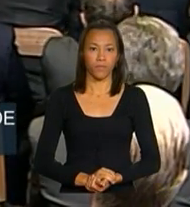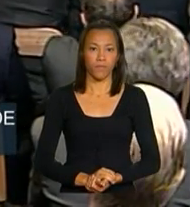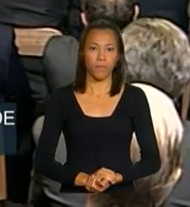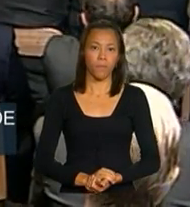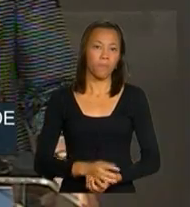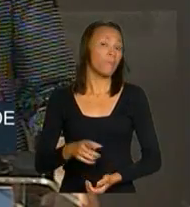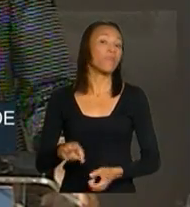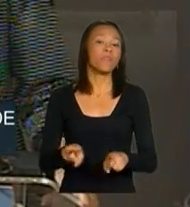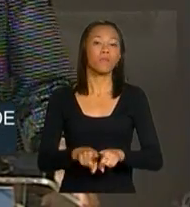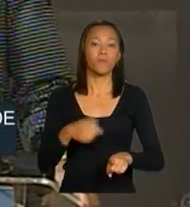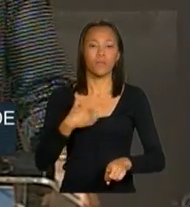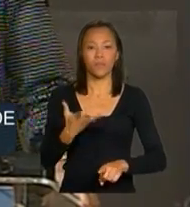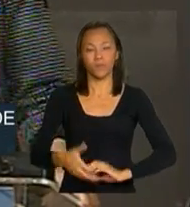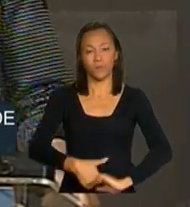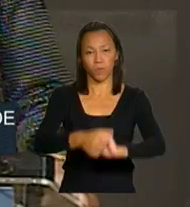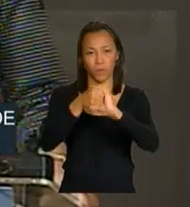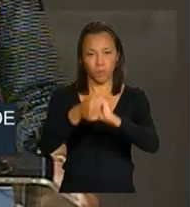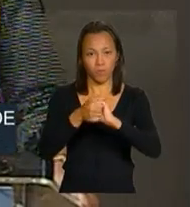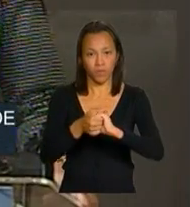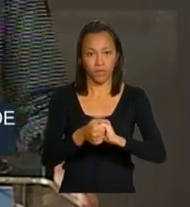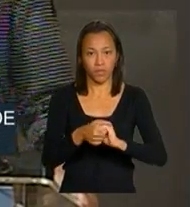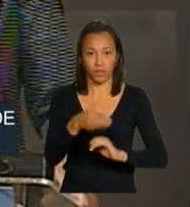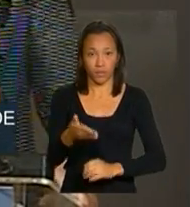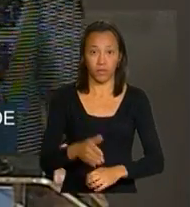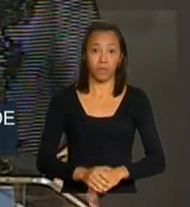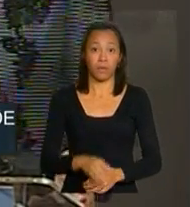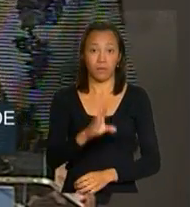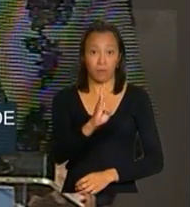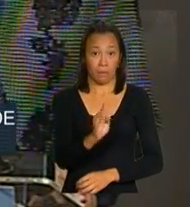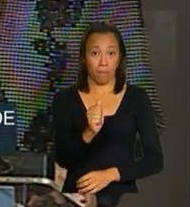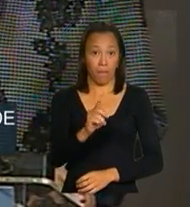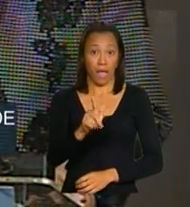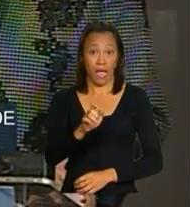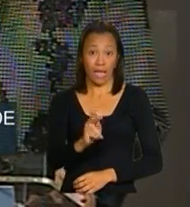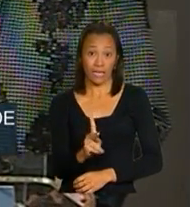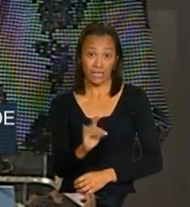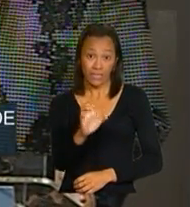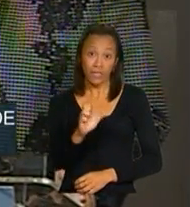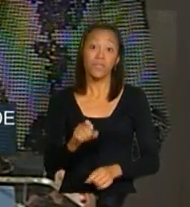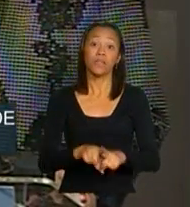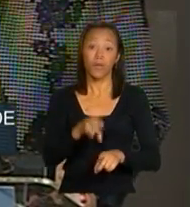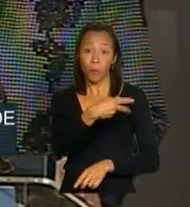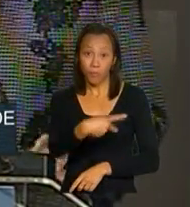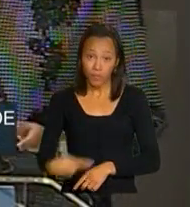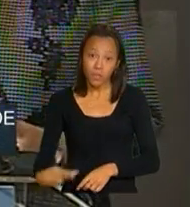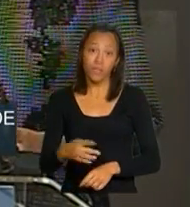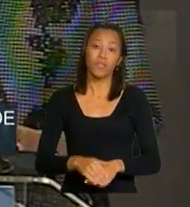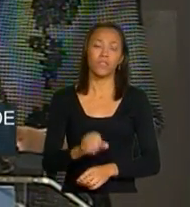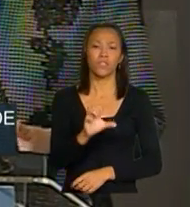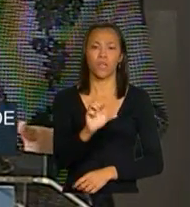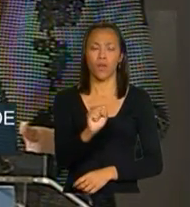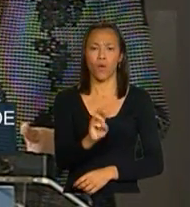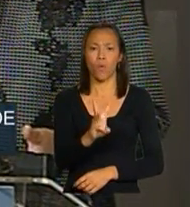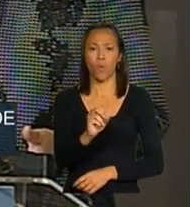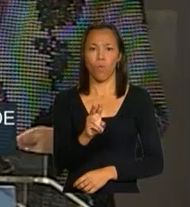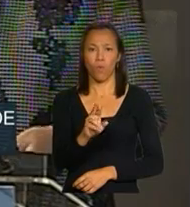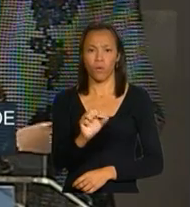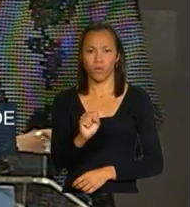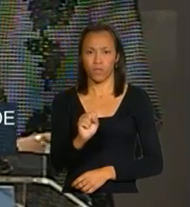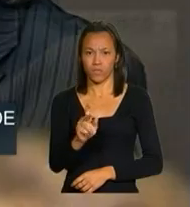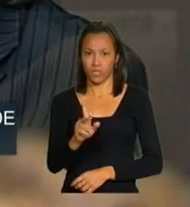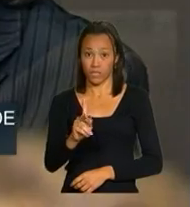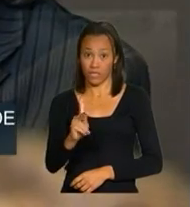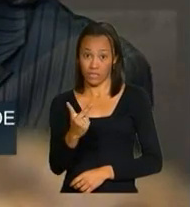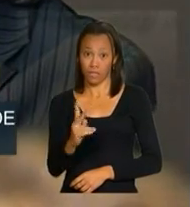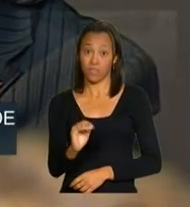Queria cumprimentar o senhor Simon Barclay, presidente da WorldSkills, cumprimentar o senhor Fernando